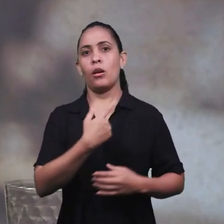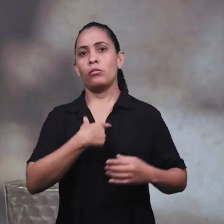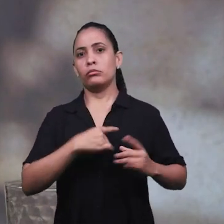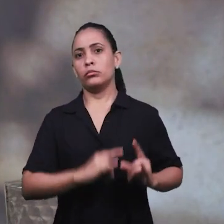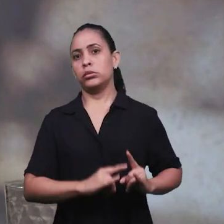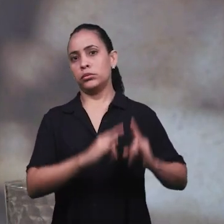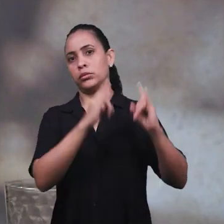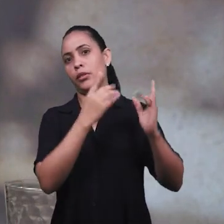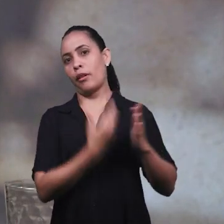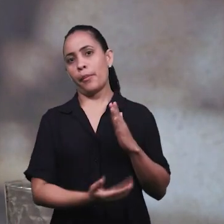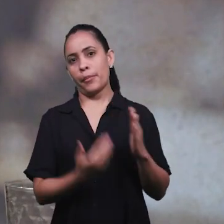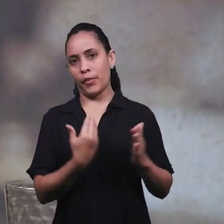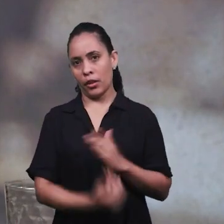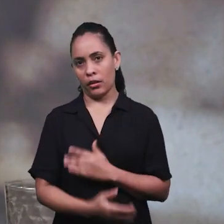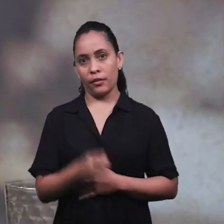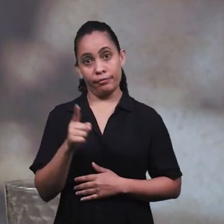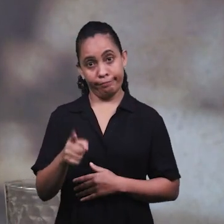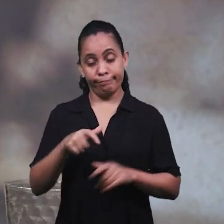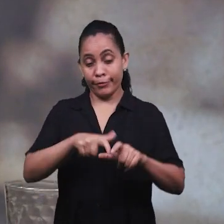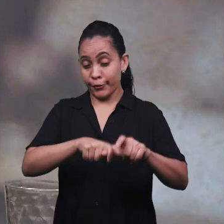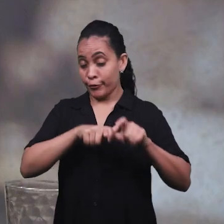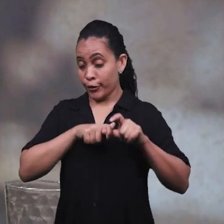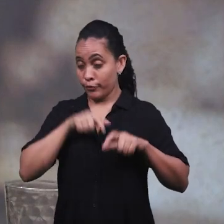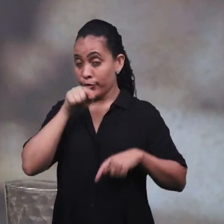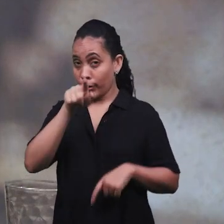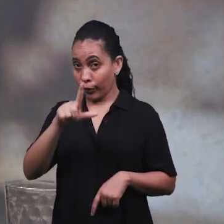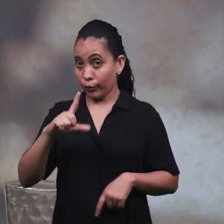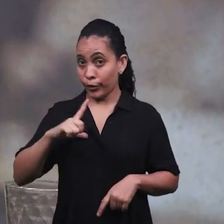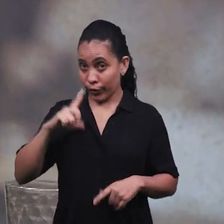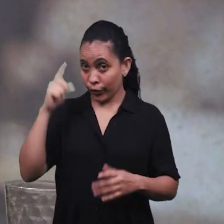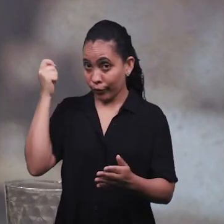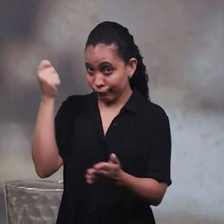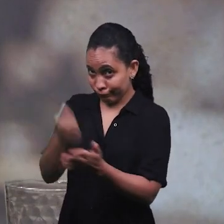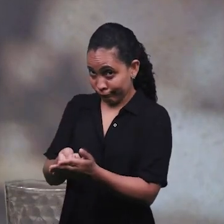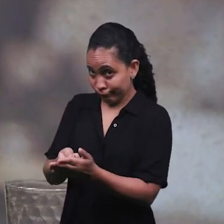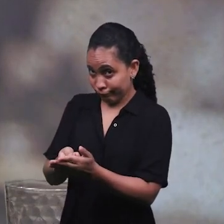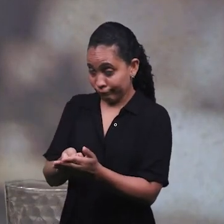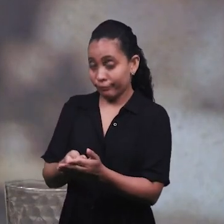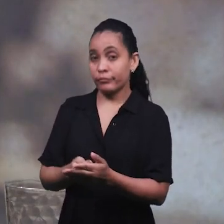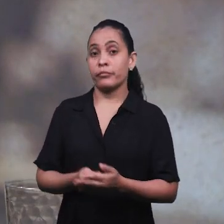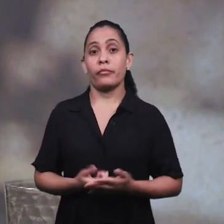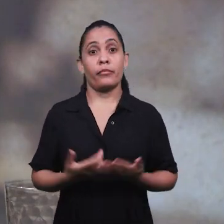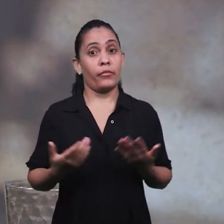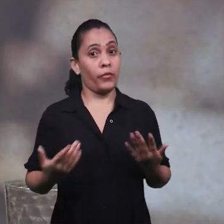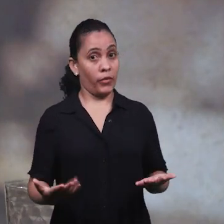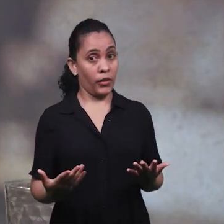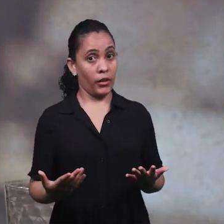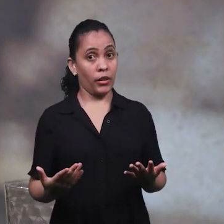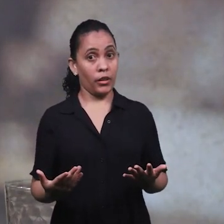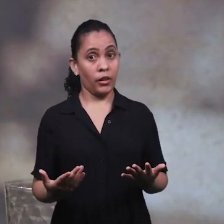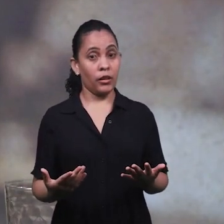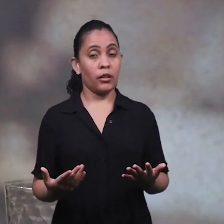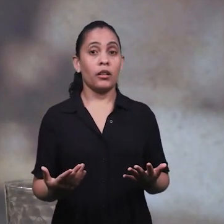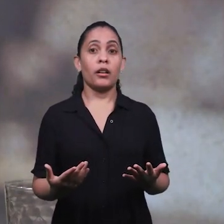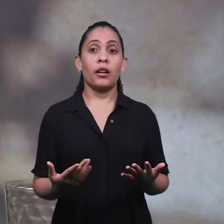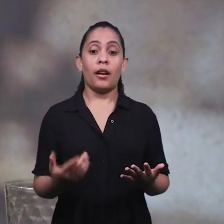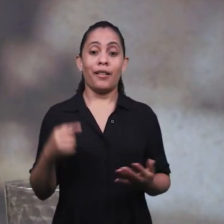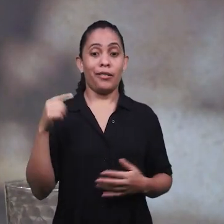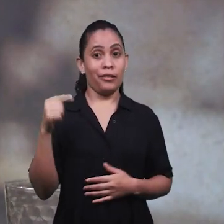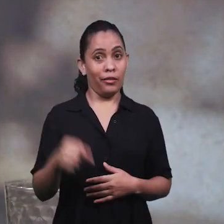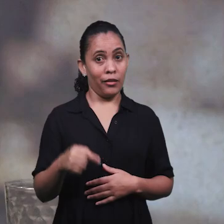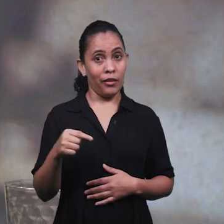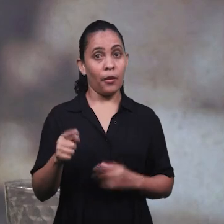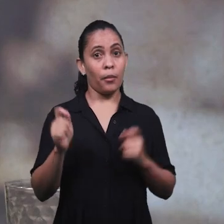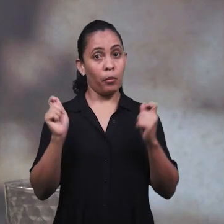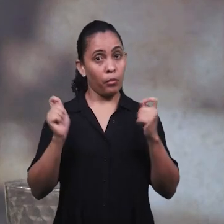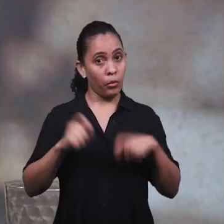imóvel para que a dívida que você contraiu seja satisfeita. E aí esse adquirente, por meio do leilão, ele vai